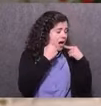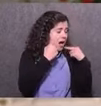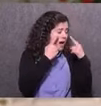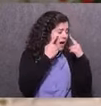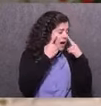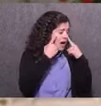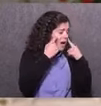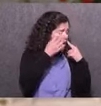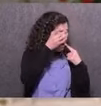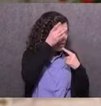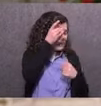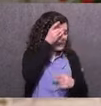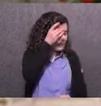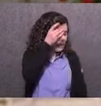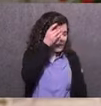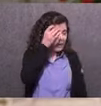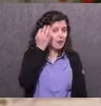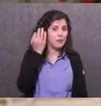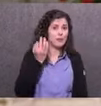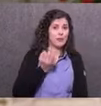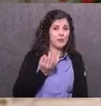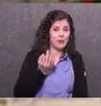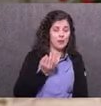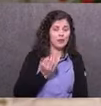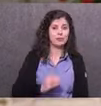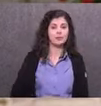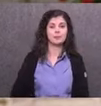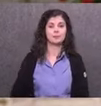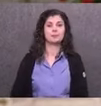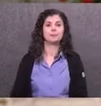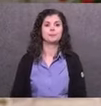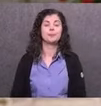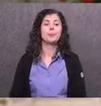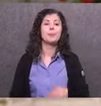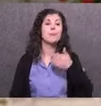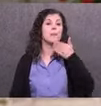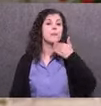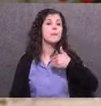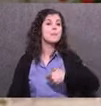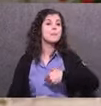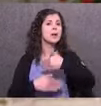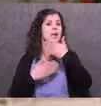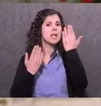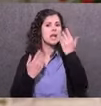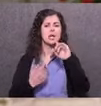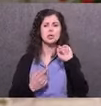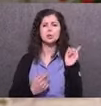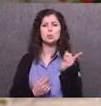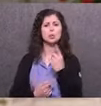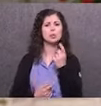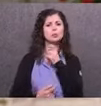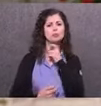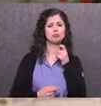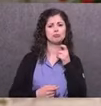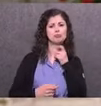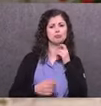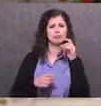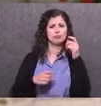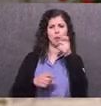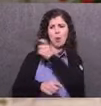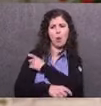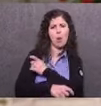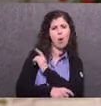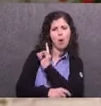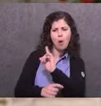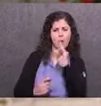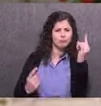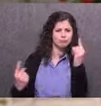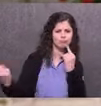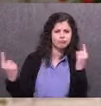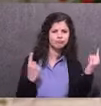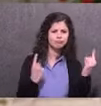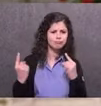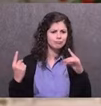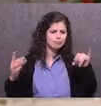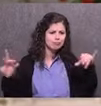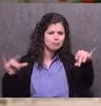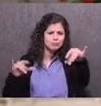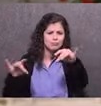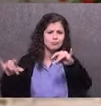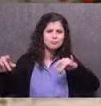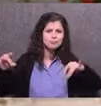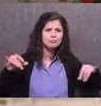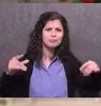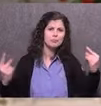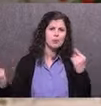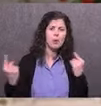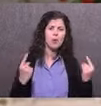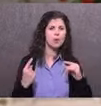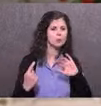Ao romper da manhã, todos os príncipes dos sacerdotes e os anciãos do povo se reuniram em conselho contra